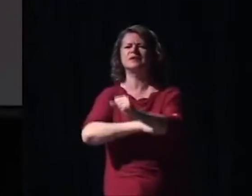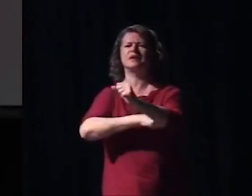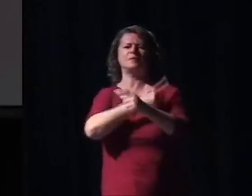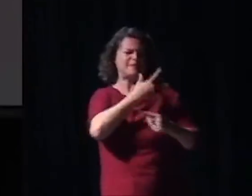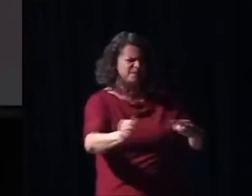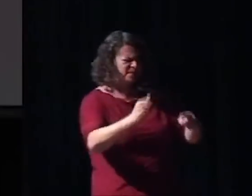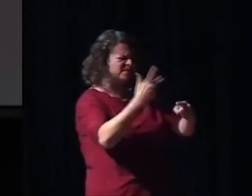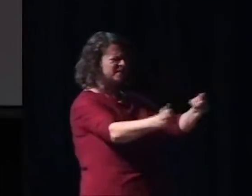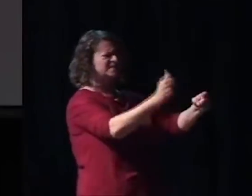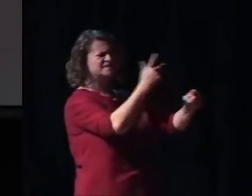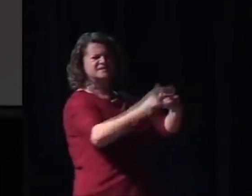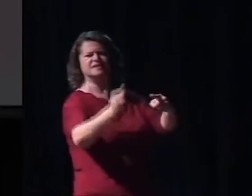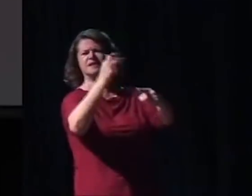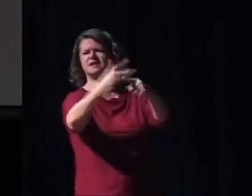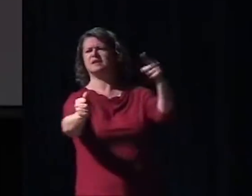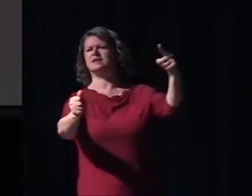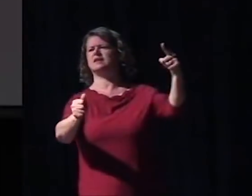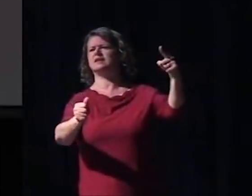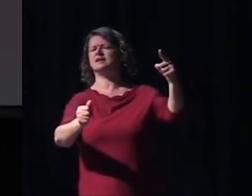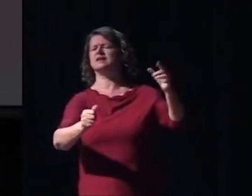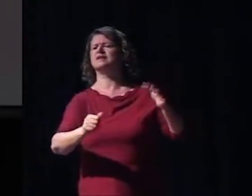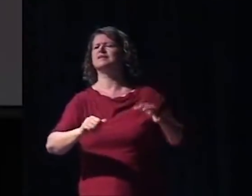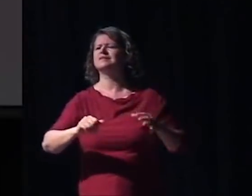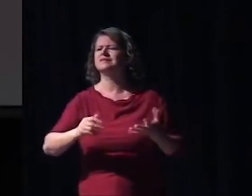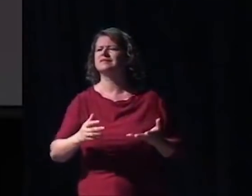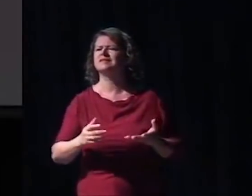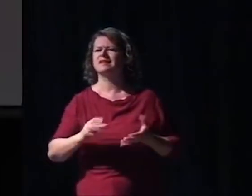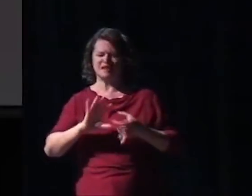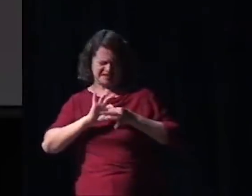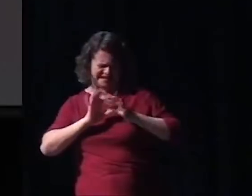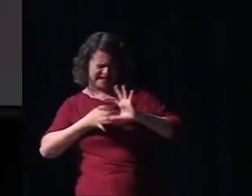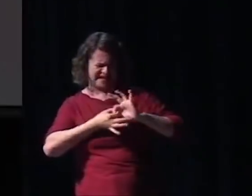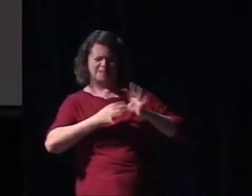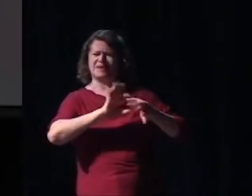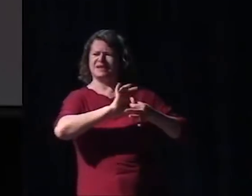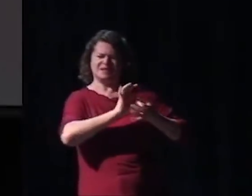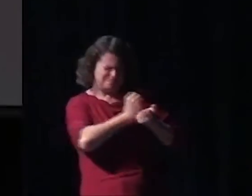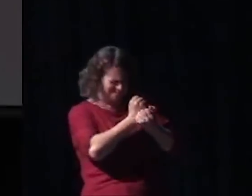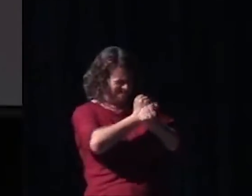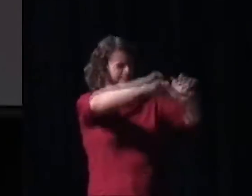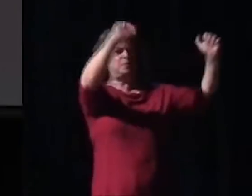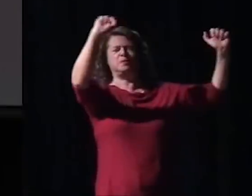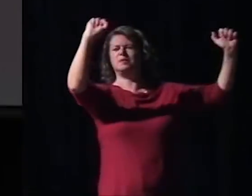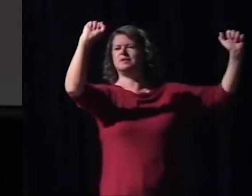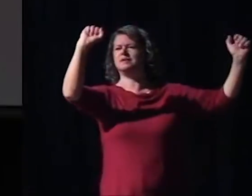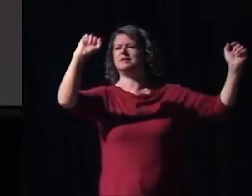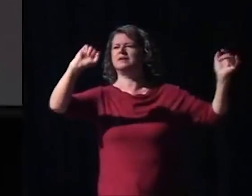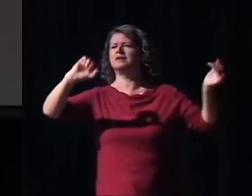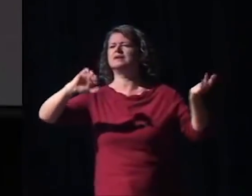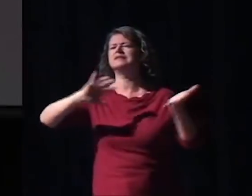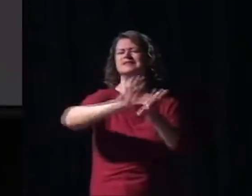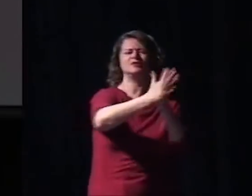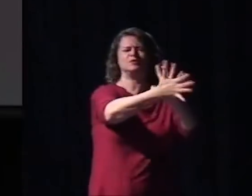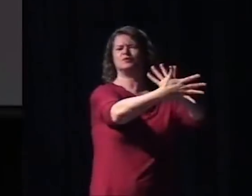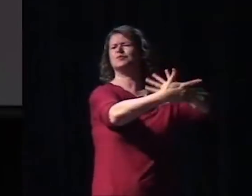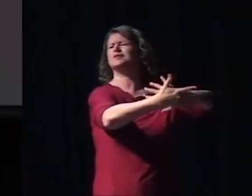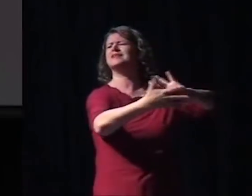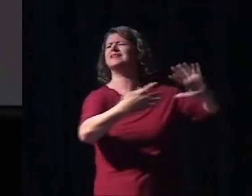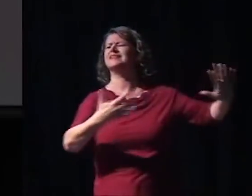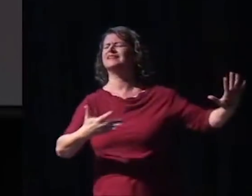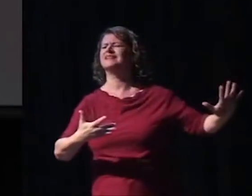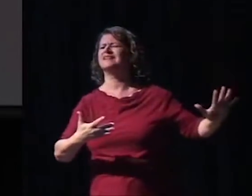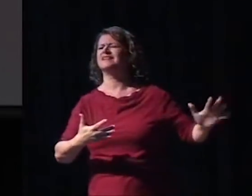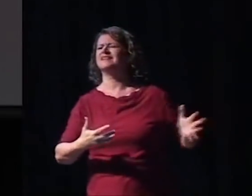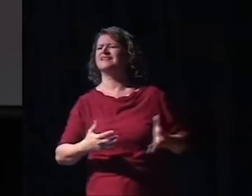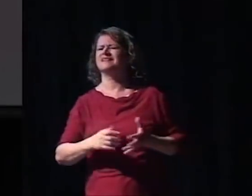vencer pecados, para quebrar as correntes de ferro, para destruir as algemas